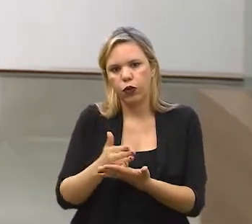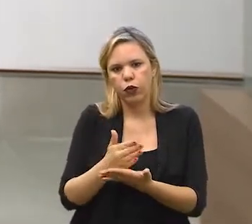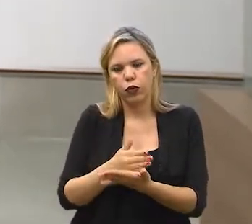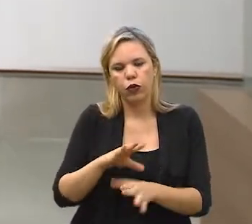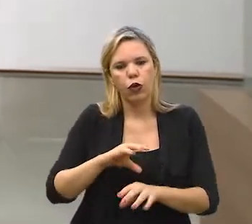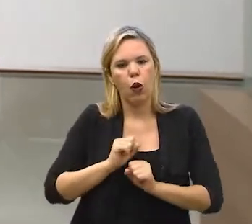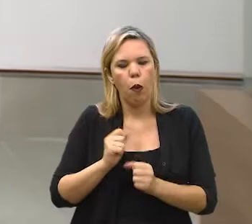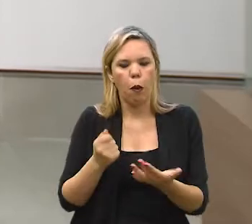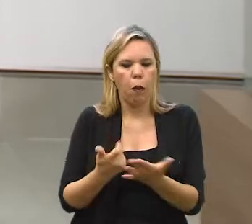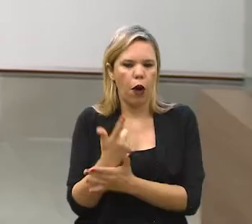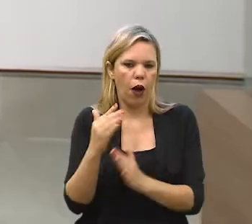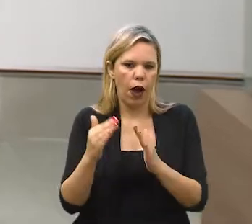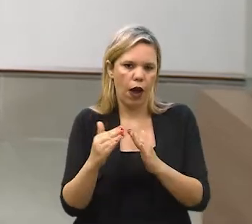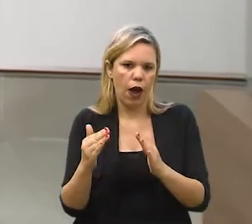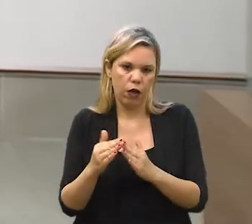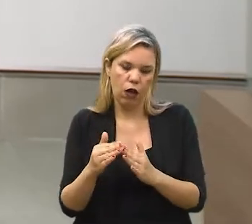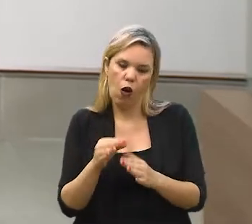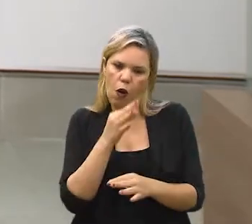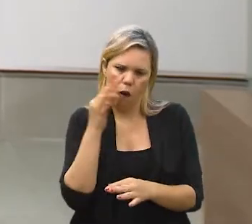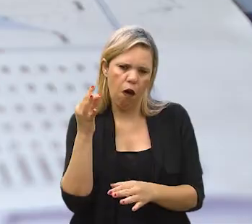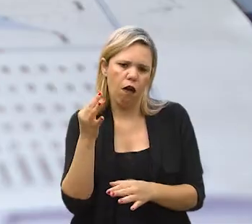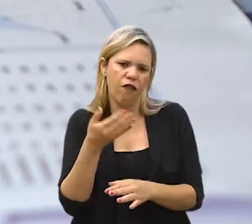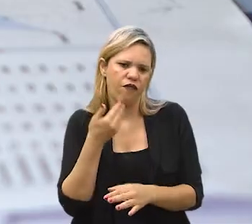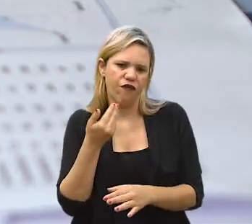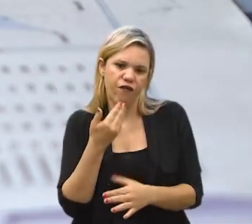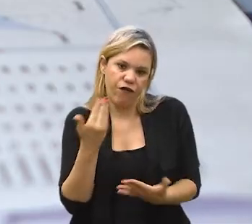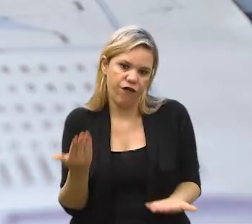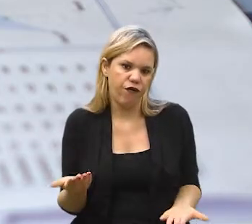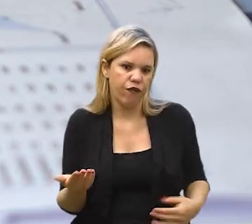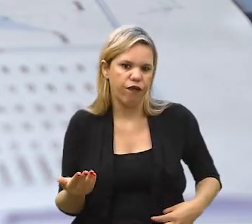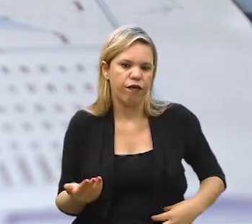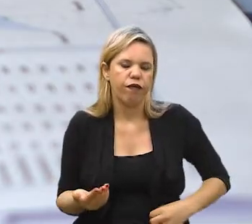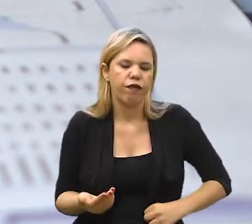adquirir imóveis se tornaram bastante vantajosas. Então,